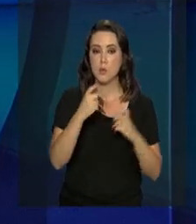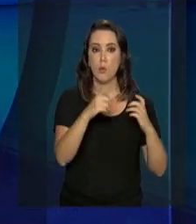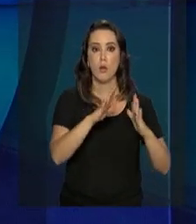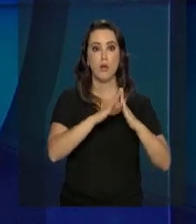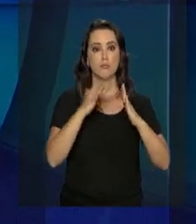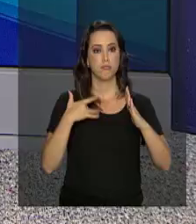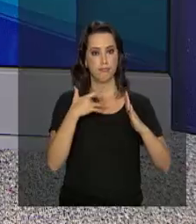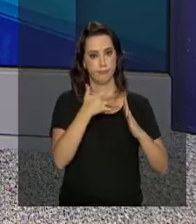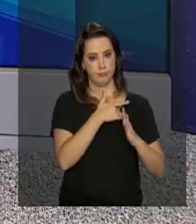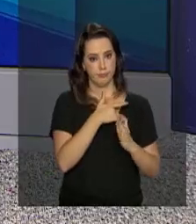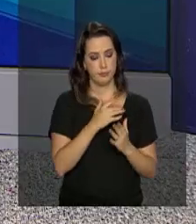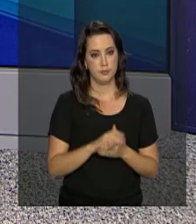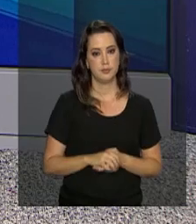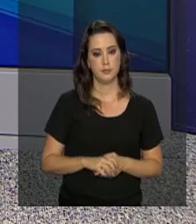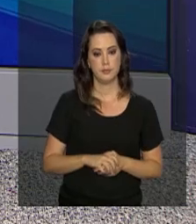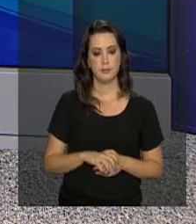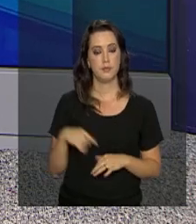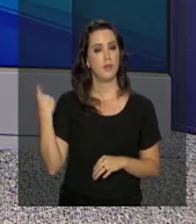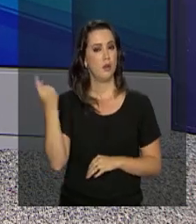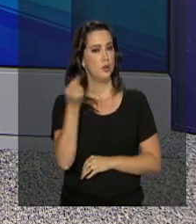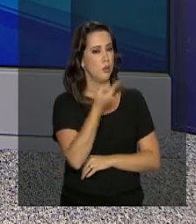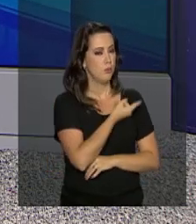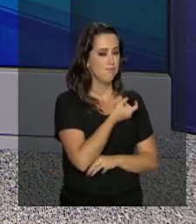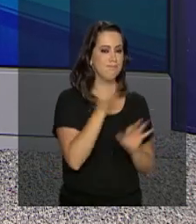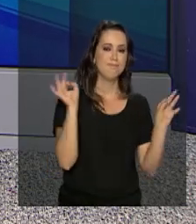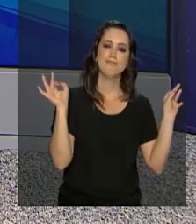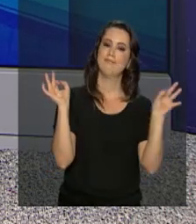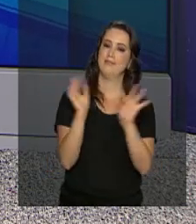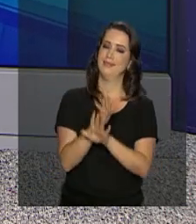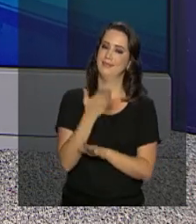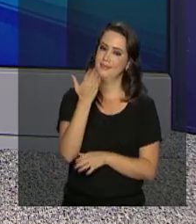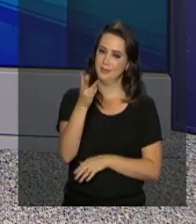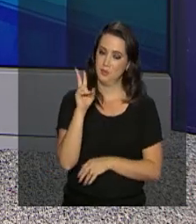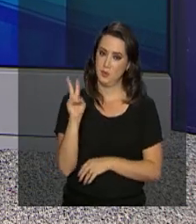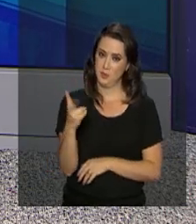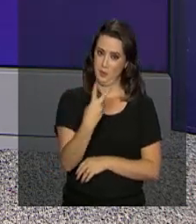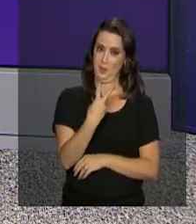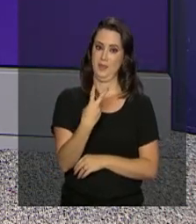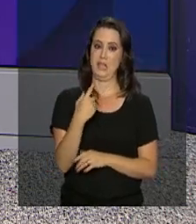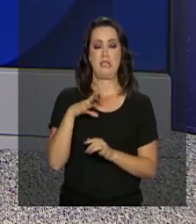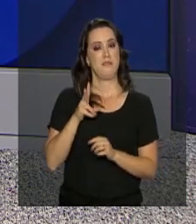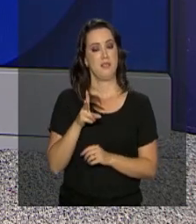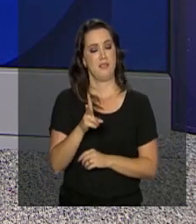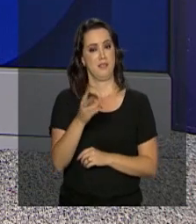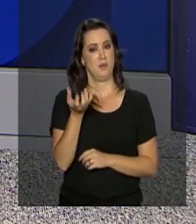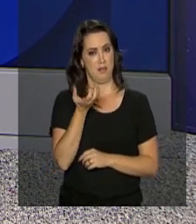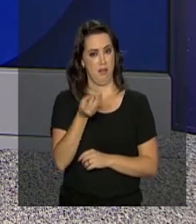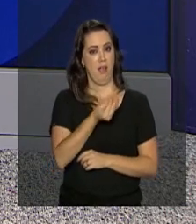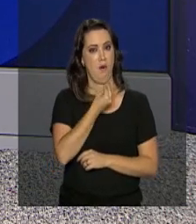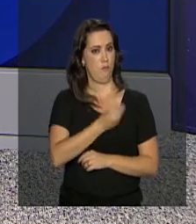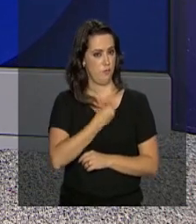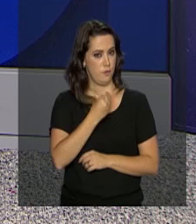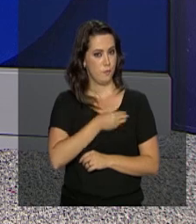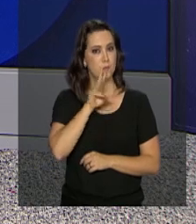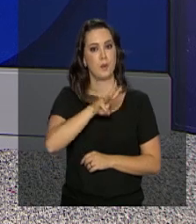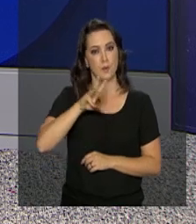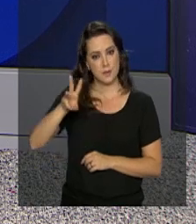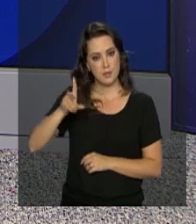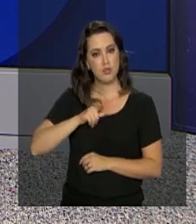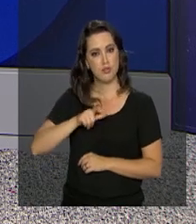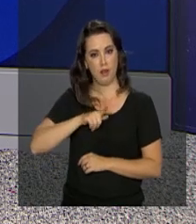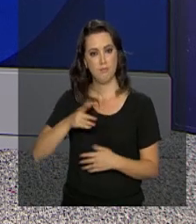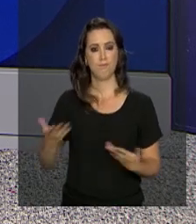saúde nós ficamos por aqui você acompanha a nossa programação ao vivo pelo site da npr e todas as reportagens